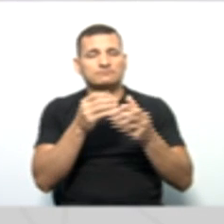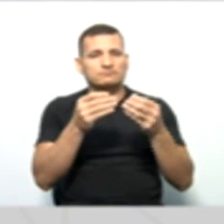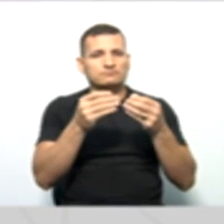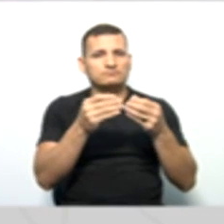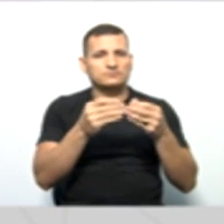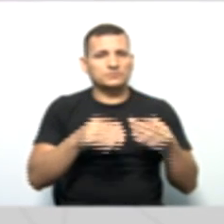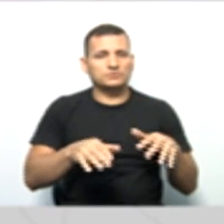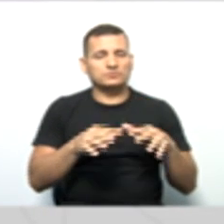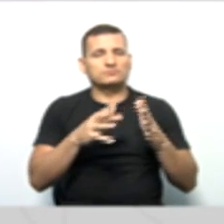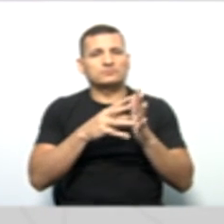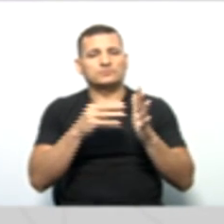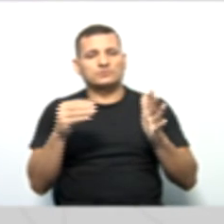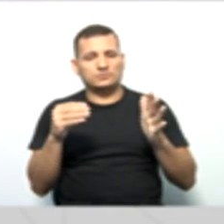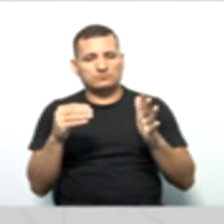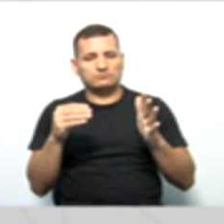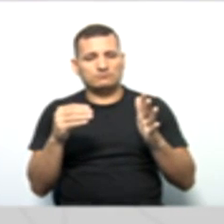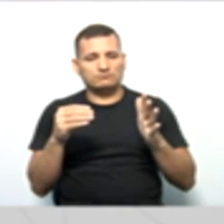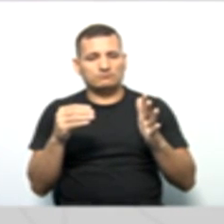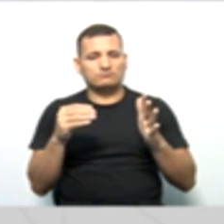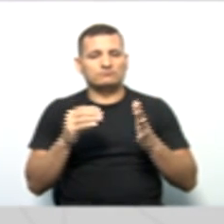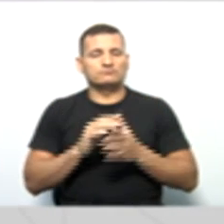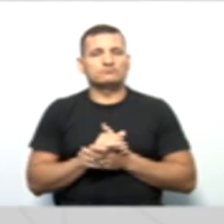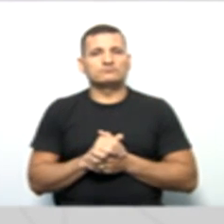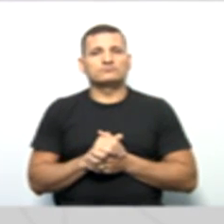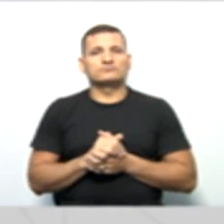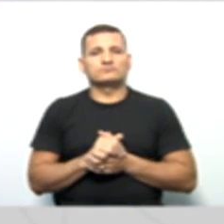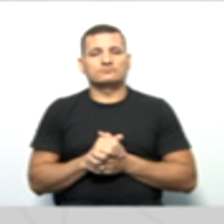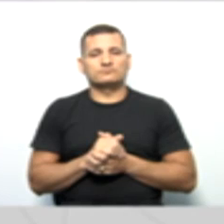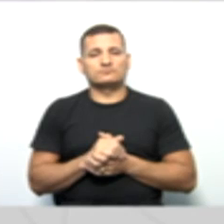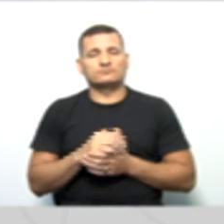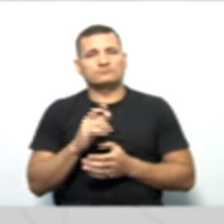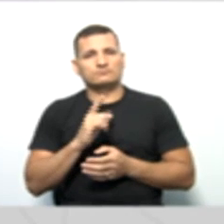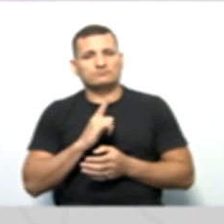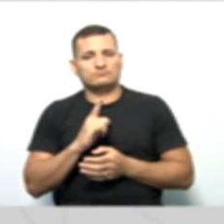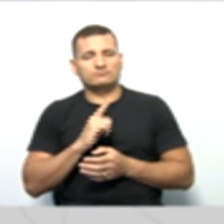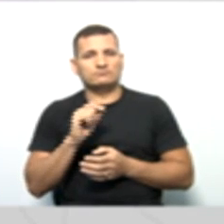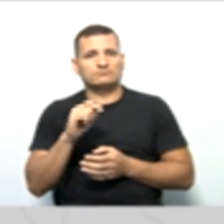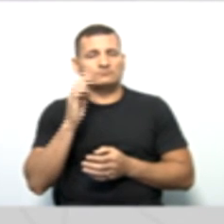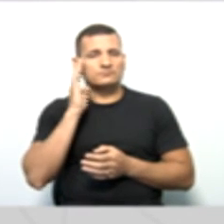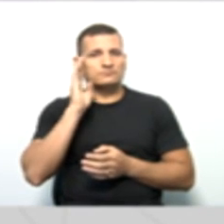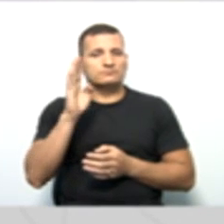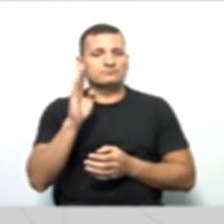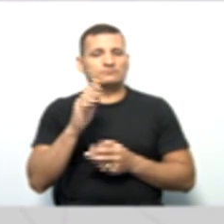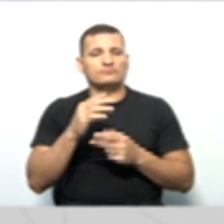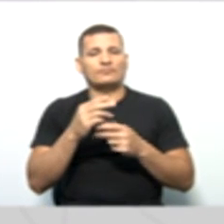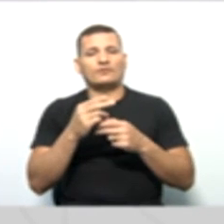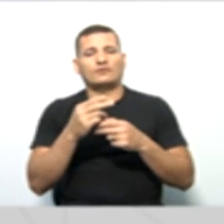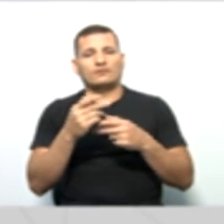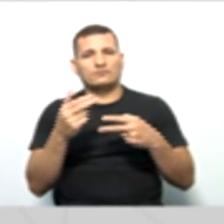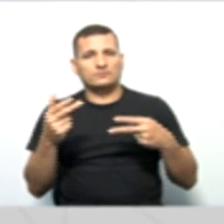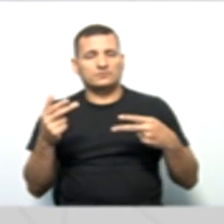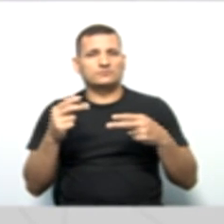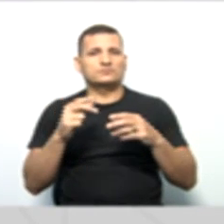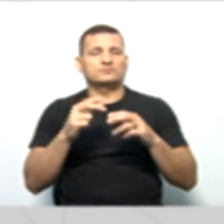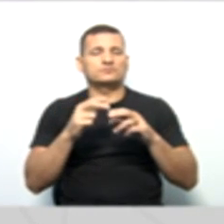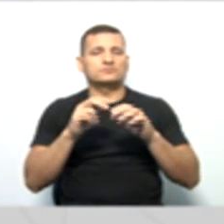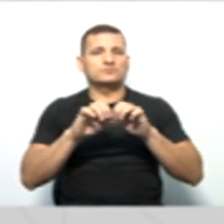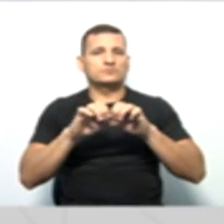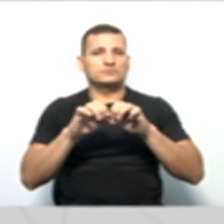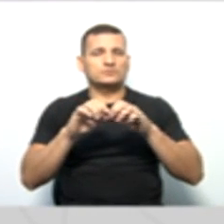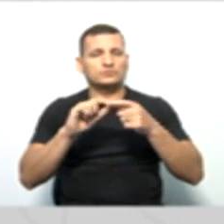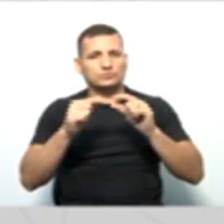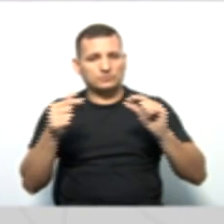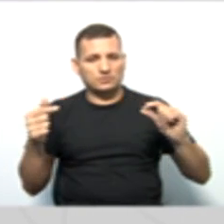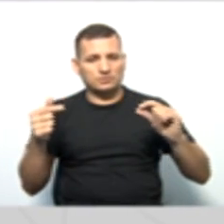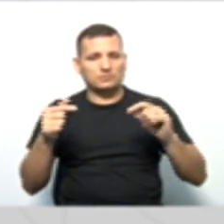modelo arquitetural pode ser implementado. Então a gente tem o quê? Principais elementos estruturais, os estilos